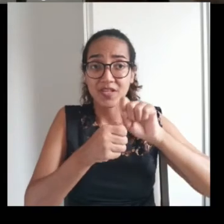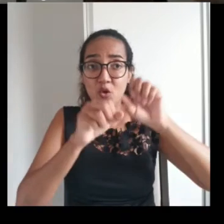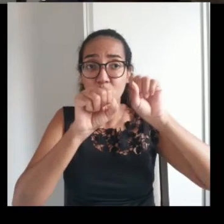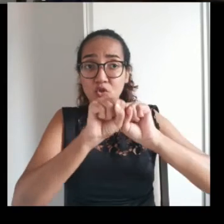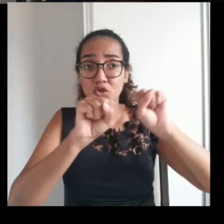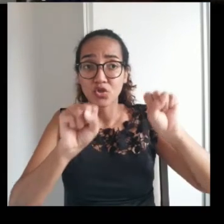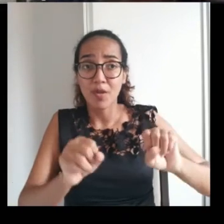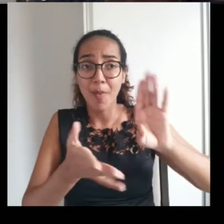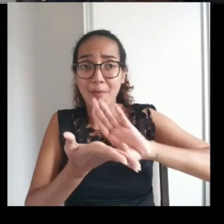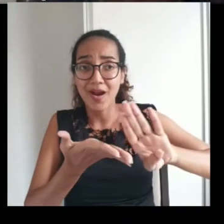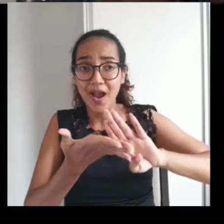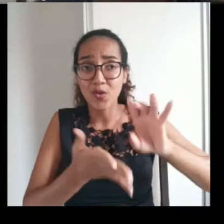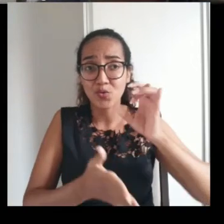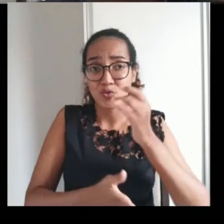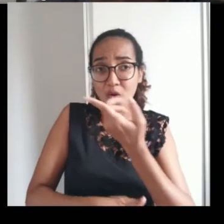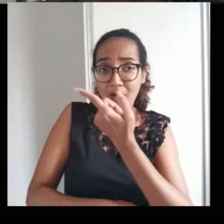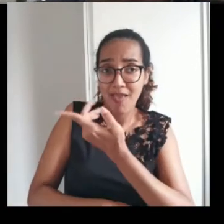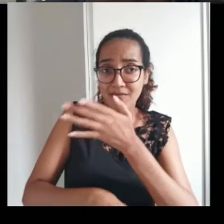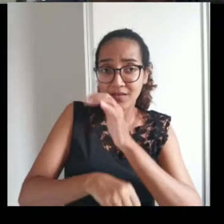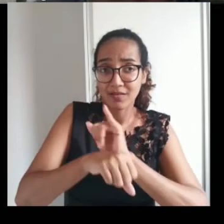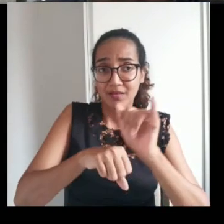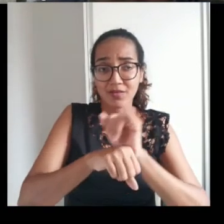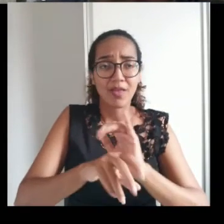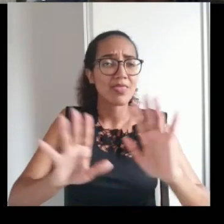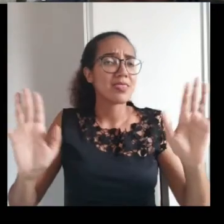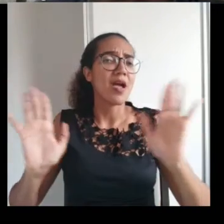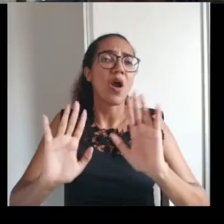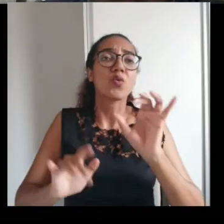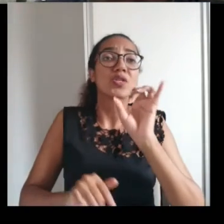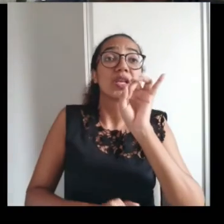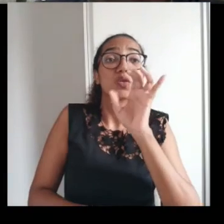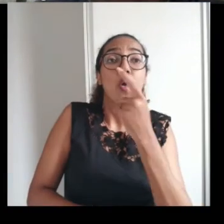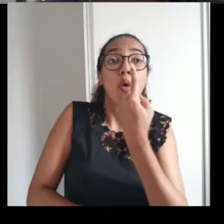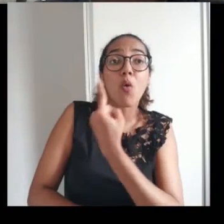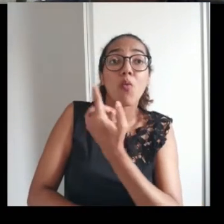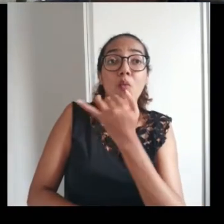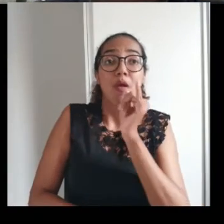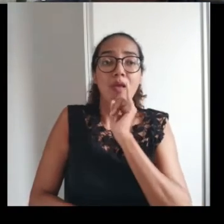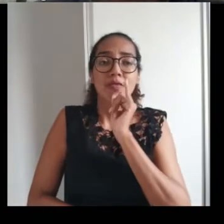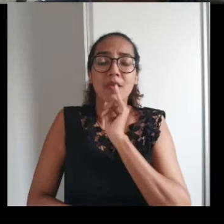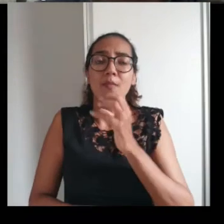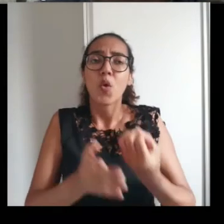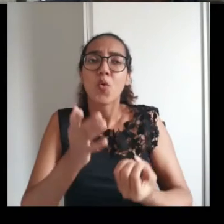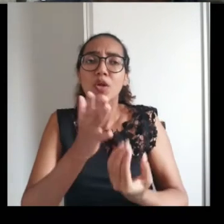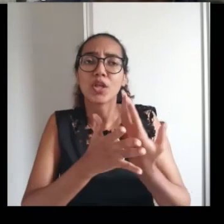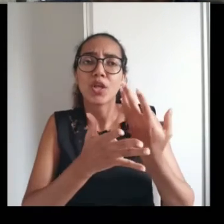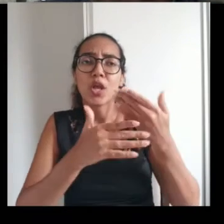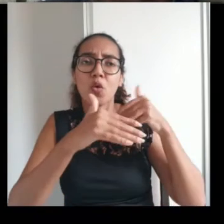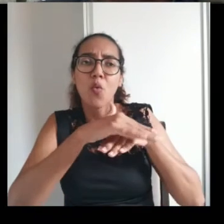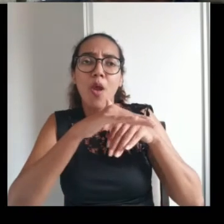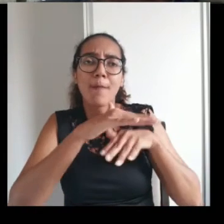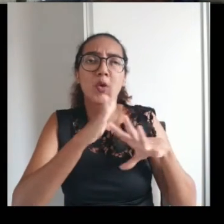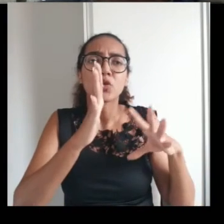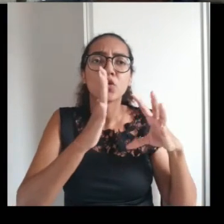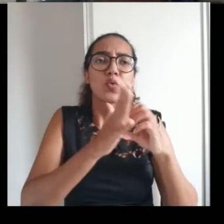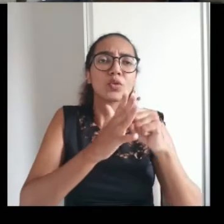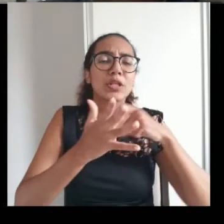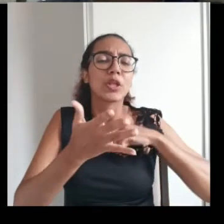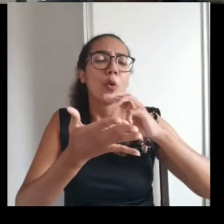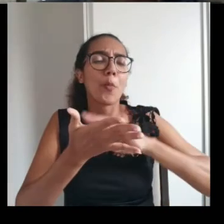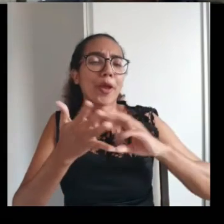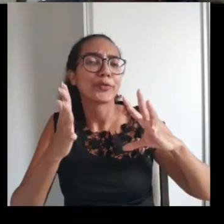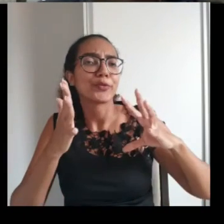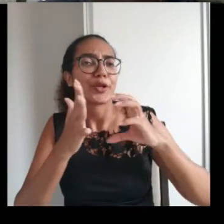Eu criei um repositório de contas, né, usando a abordagem de array, ele tem os métodos cadastrar, procurar, remover e etc.